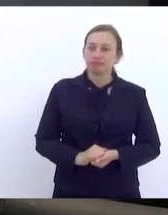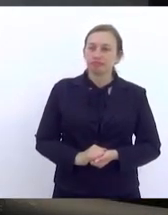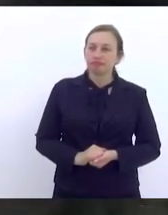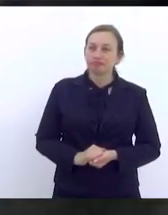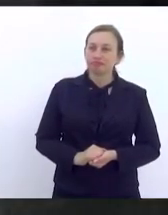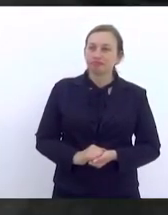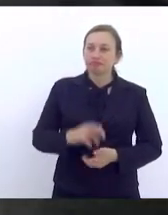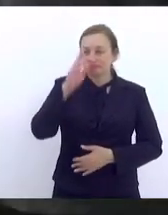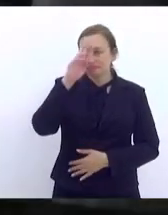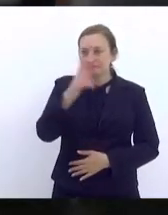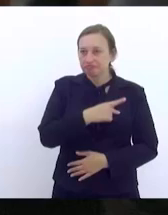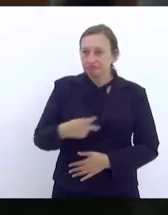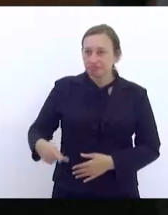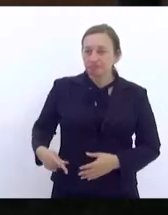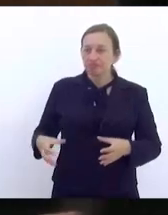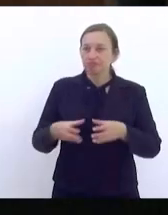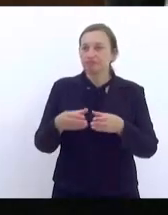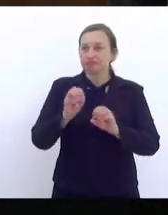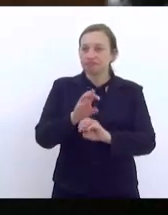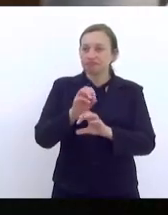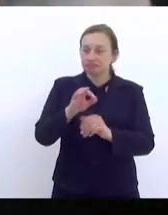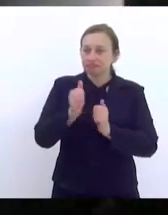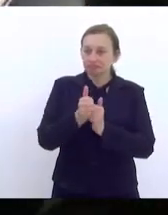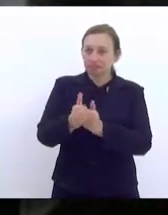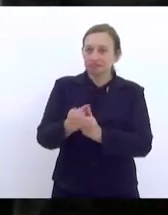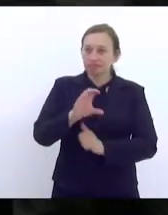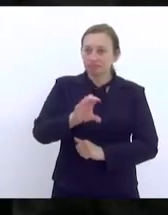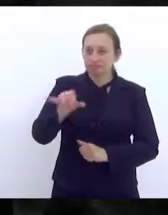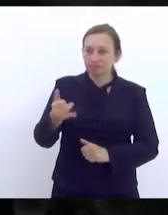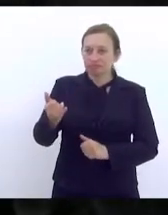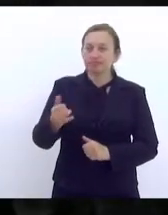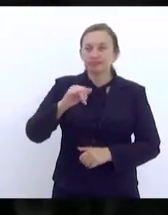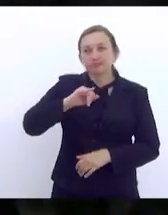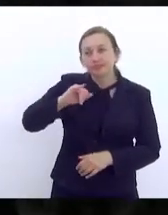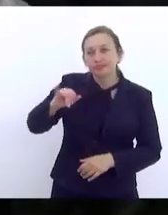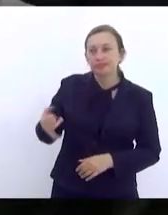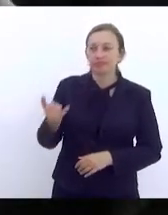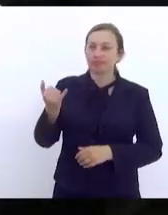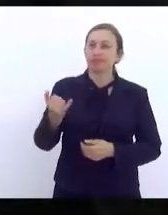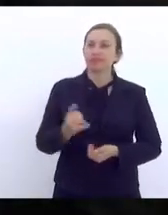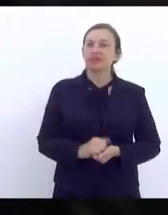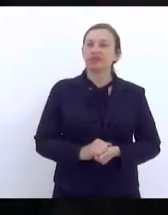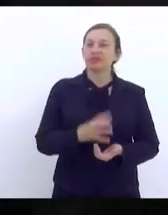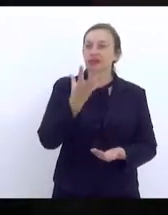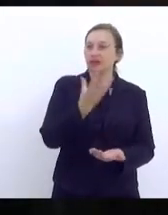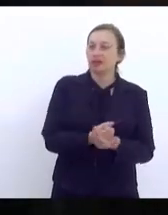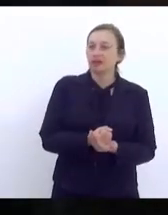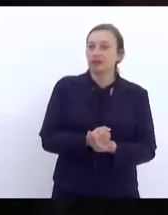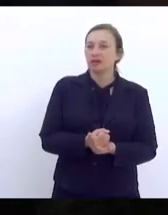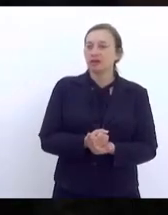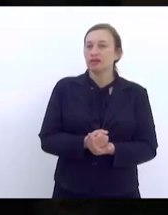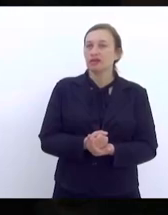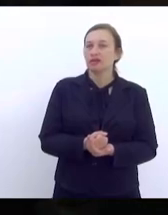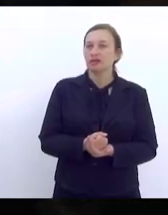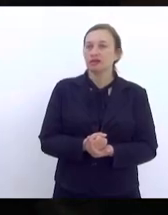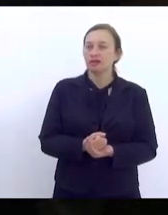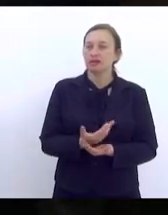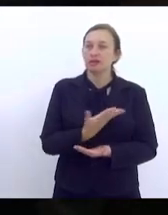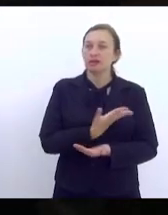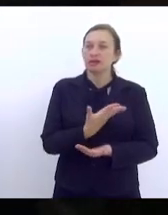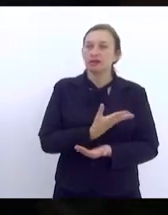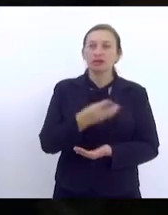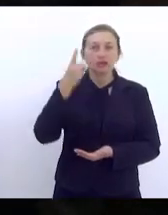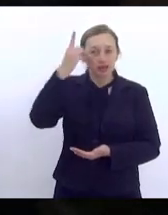senhor presidente a comissão de educação acompanha ccj e aproveito para fazer o registro aqui a minha amiga